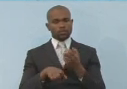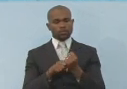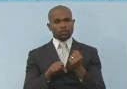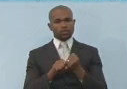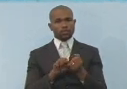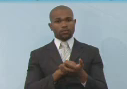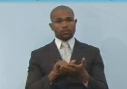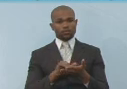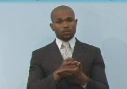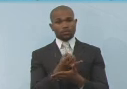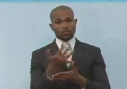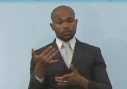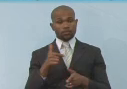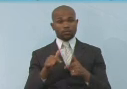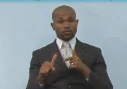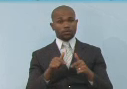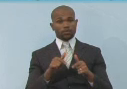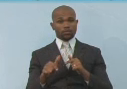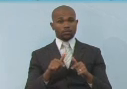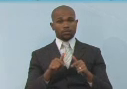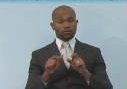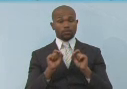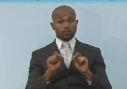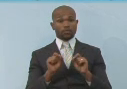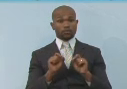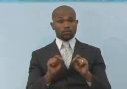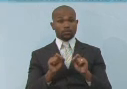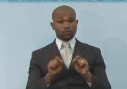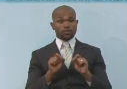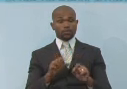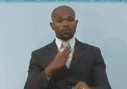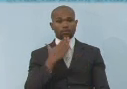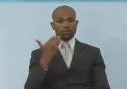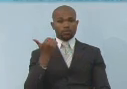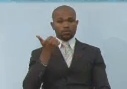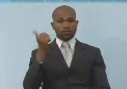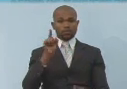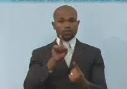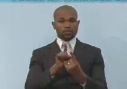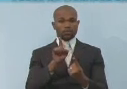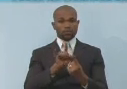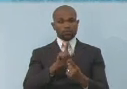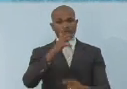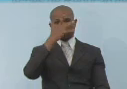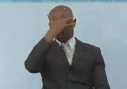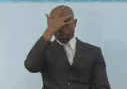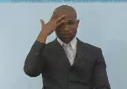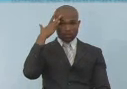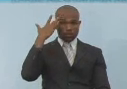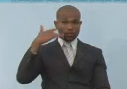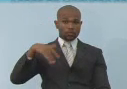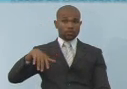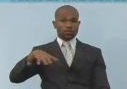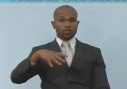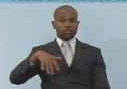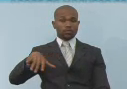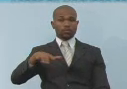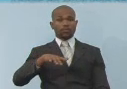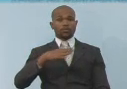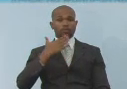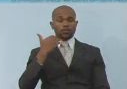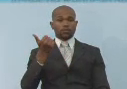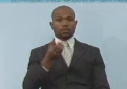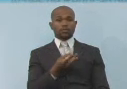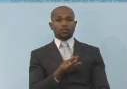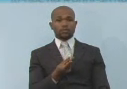alguns eixos de atuação, que são a melhoria do atendimento ao cidadão, a melhoria da